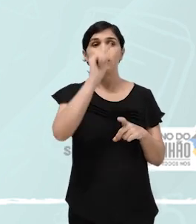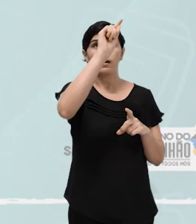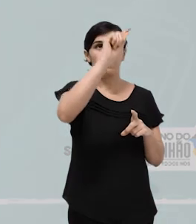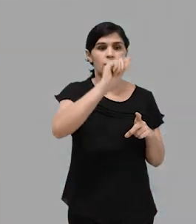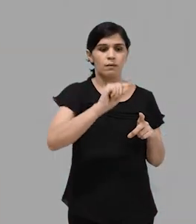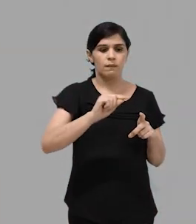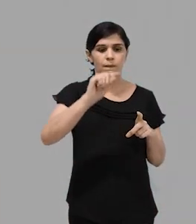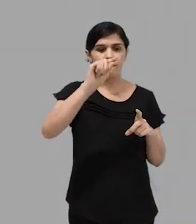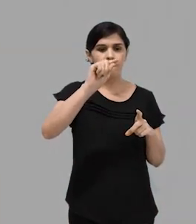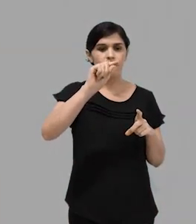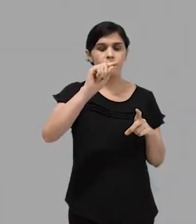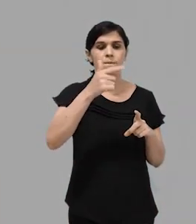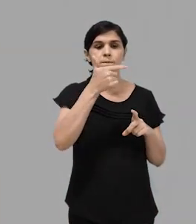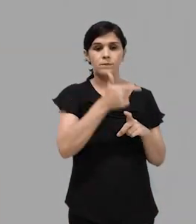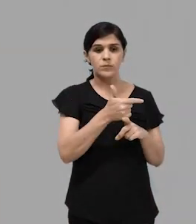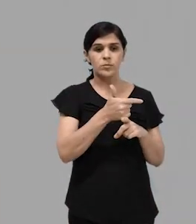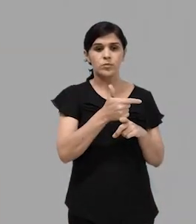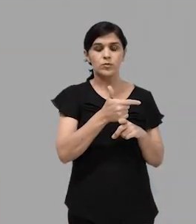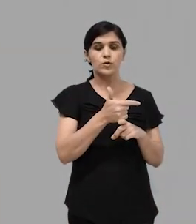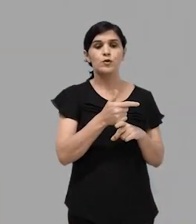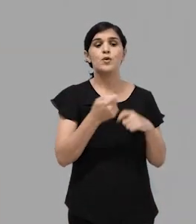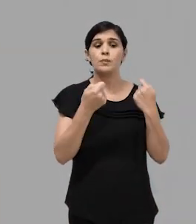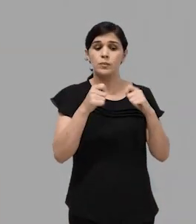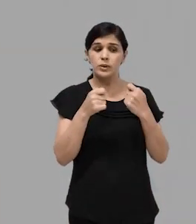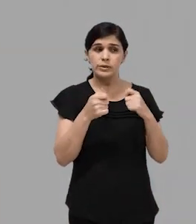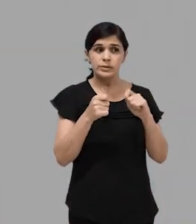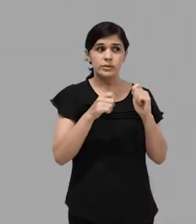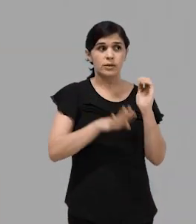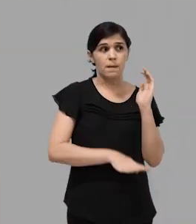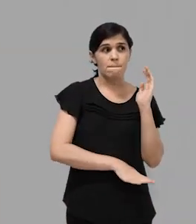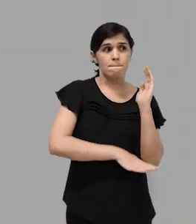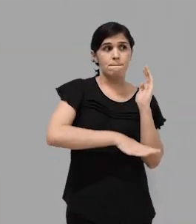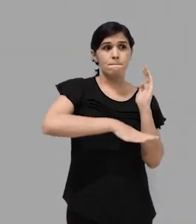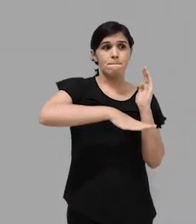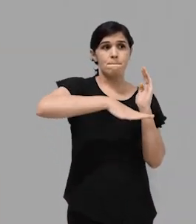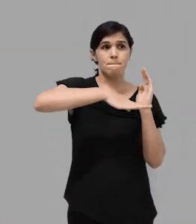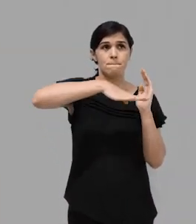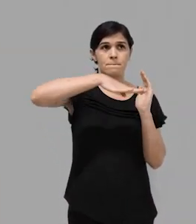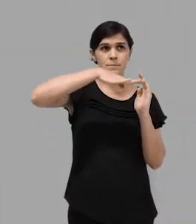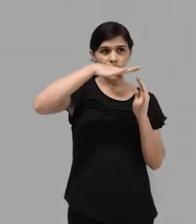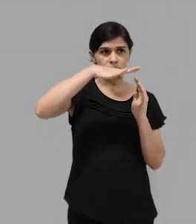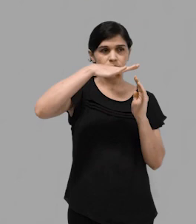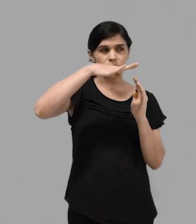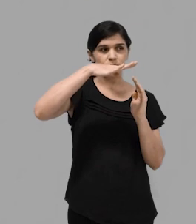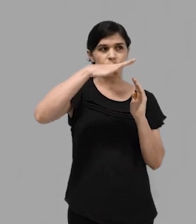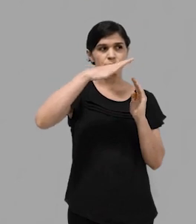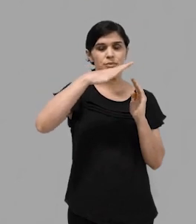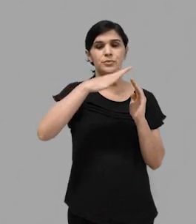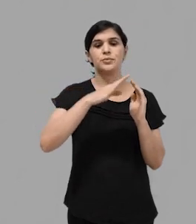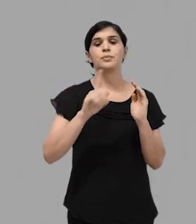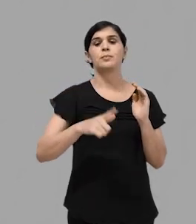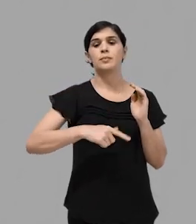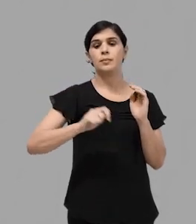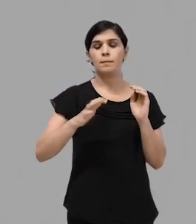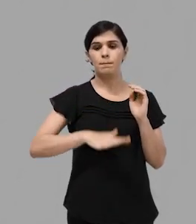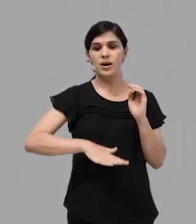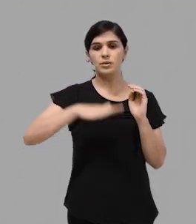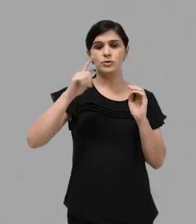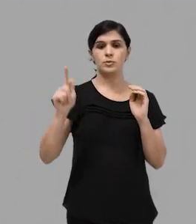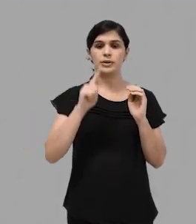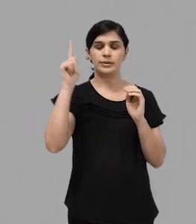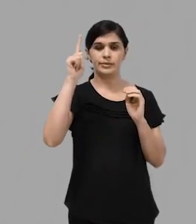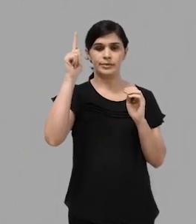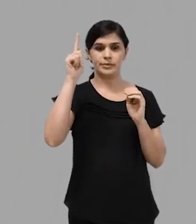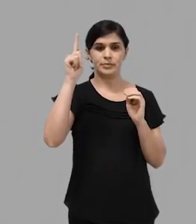de baixo para cima. Vamos à letra B, raio atômico. O